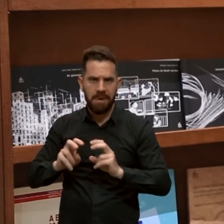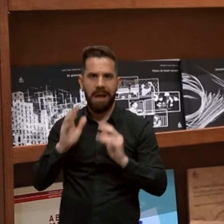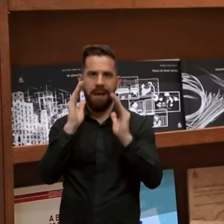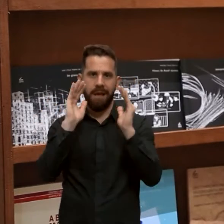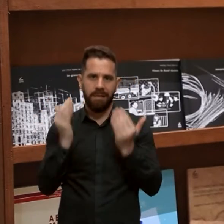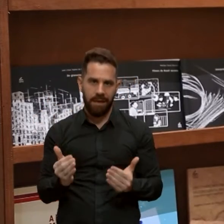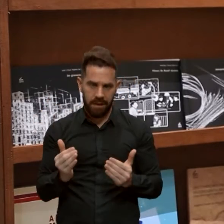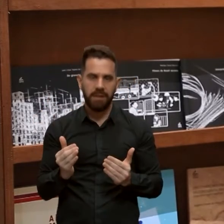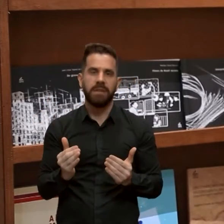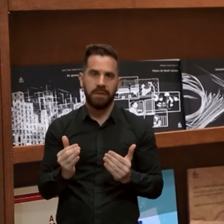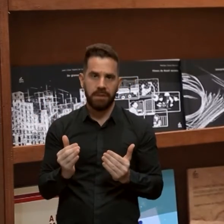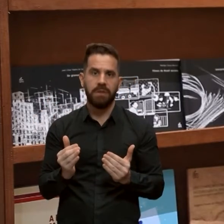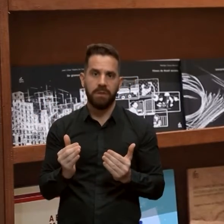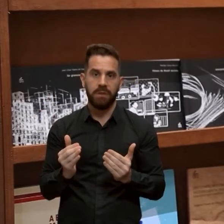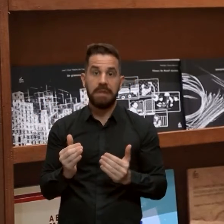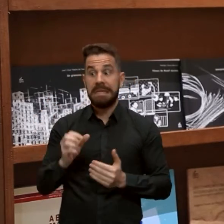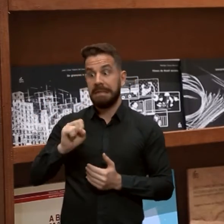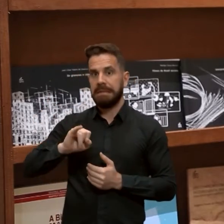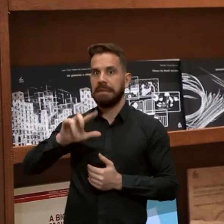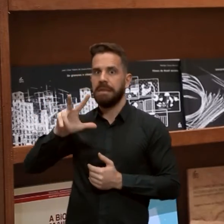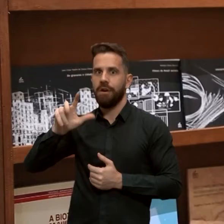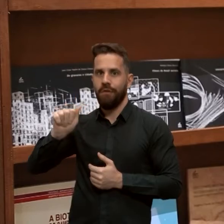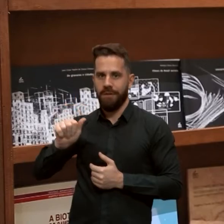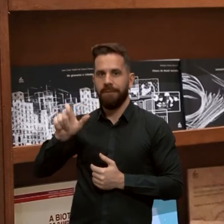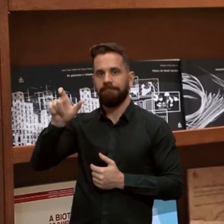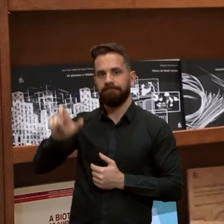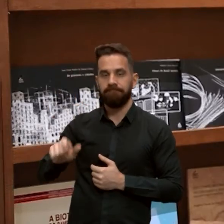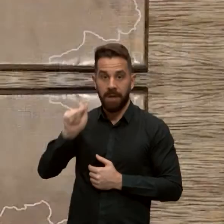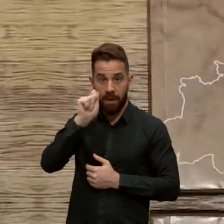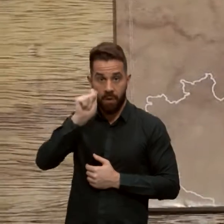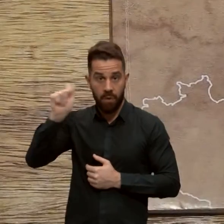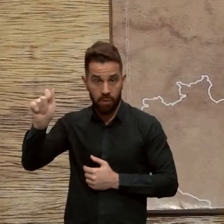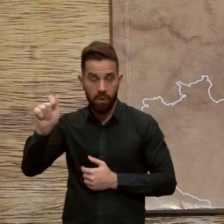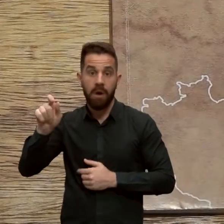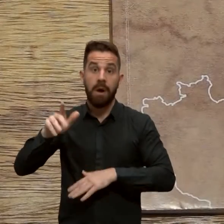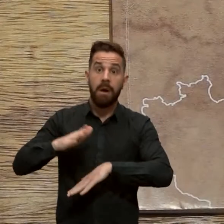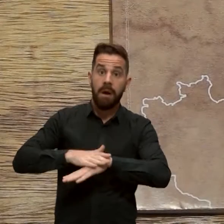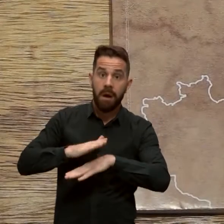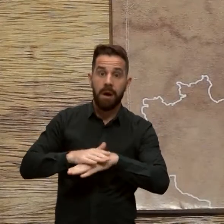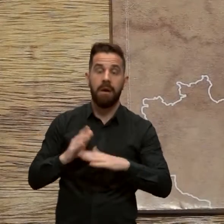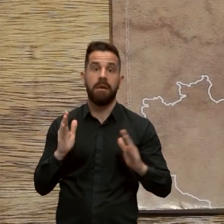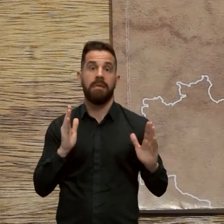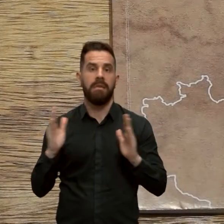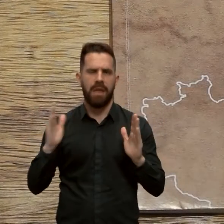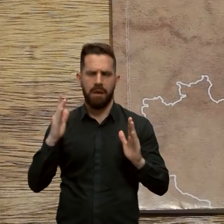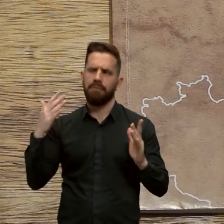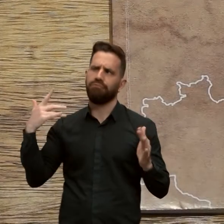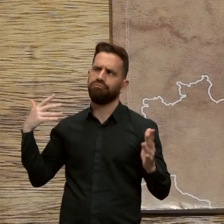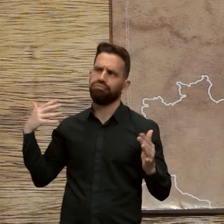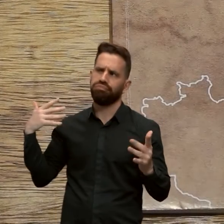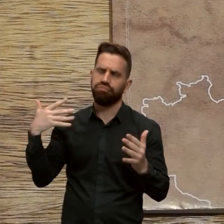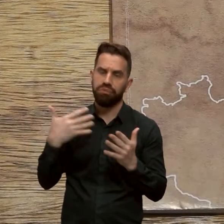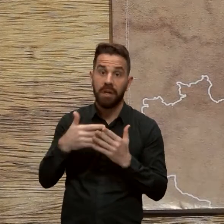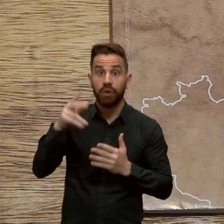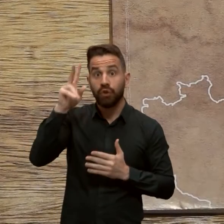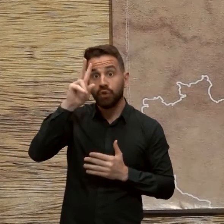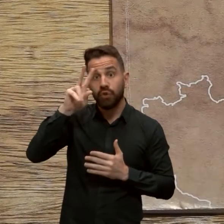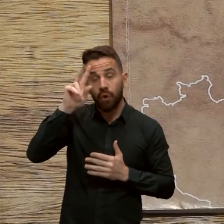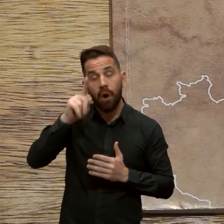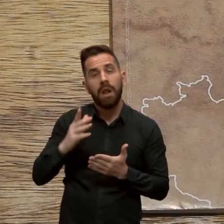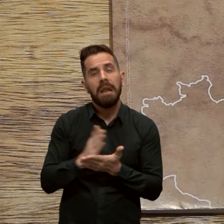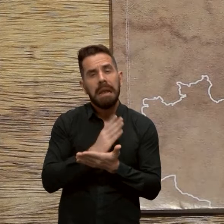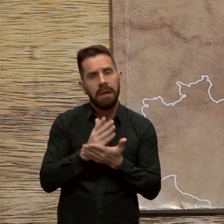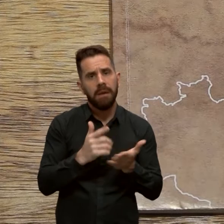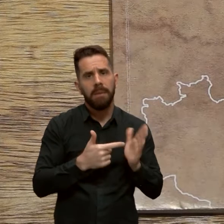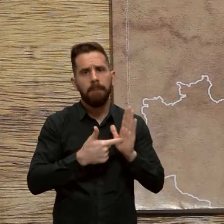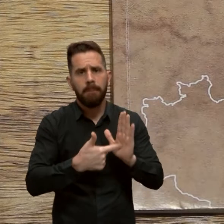da Silva. Apresentado como um balanço e análise crítica da historiografia brasileira, o livro expõe uma reflexão